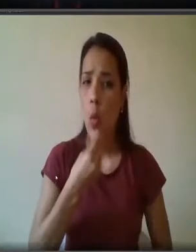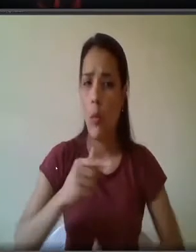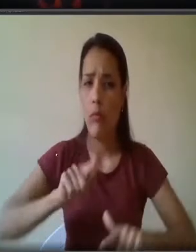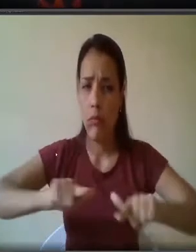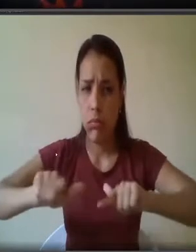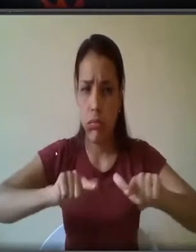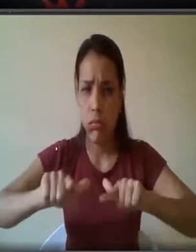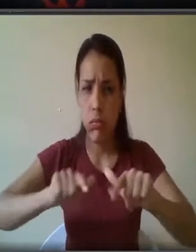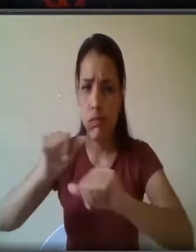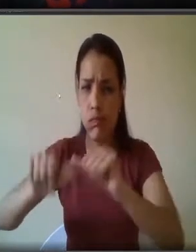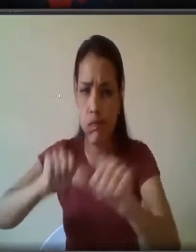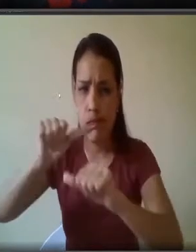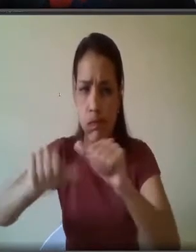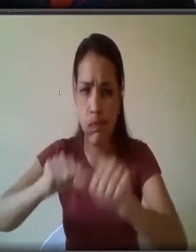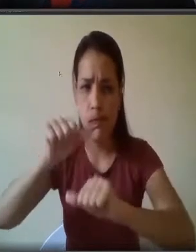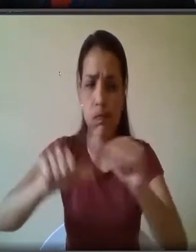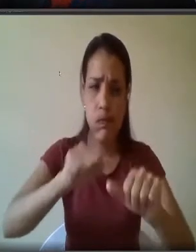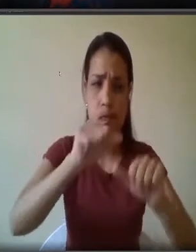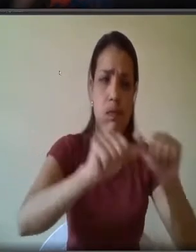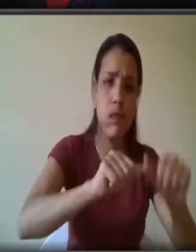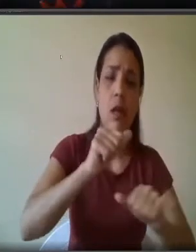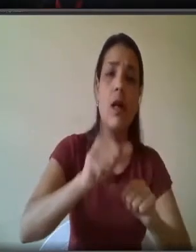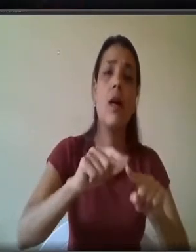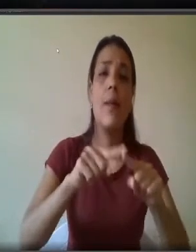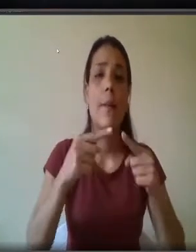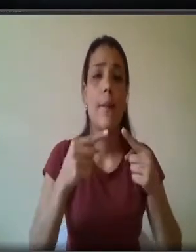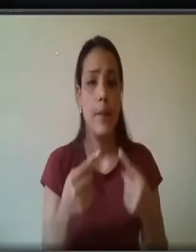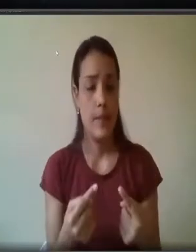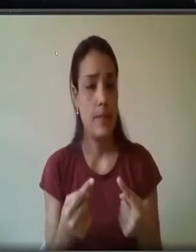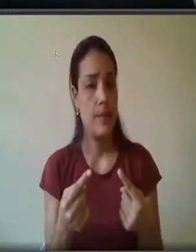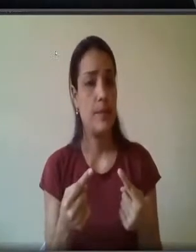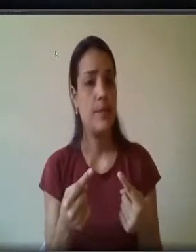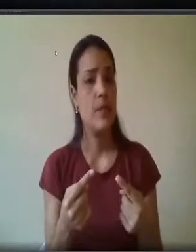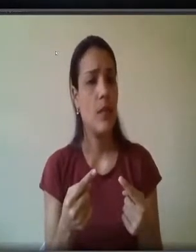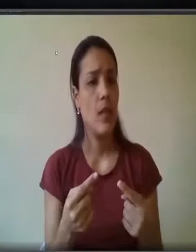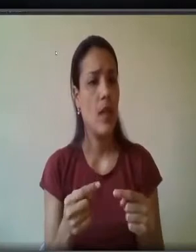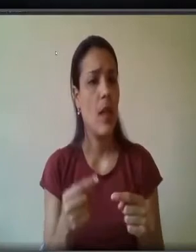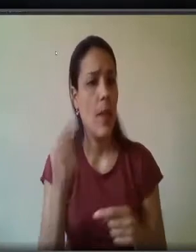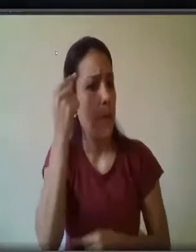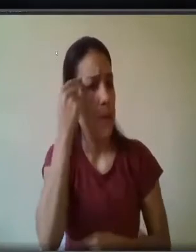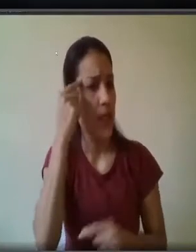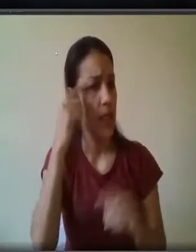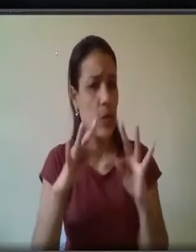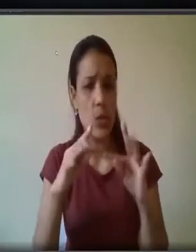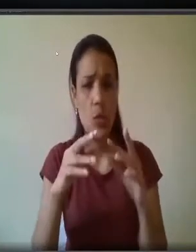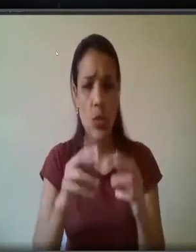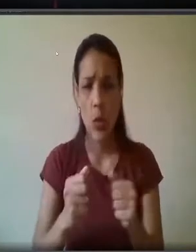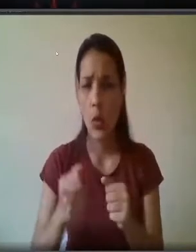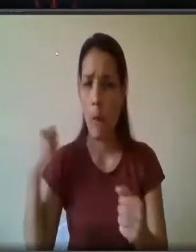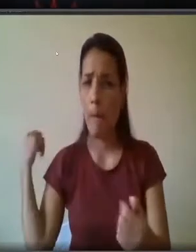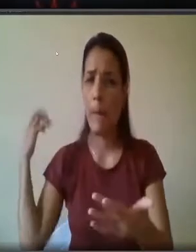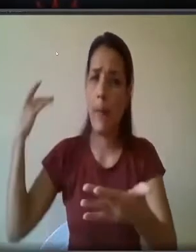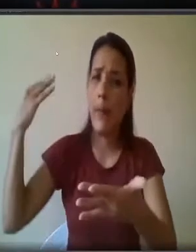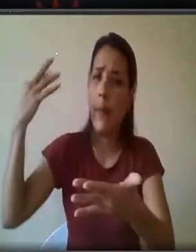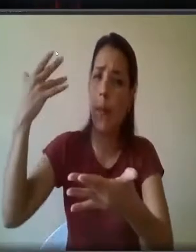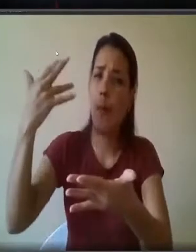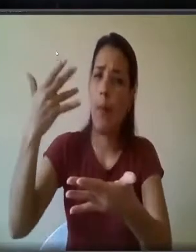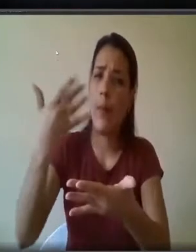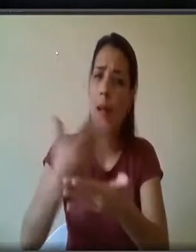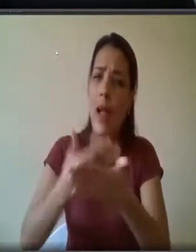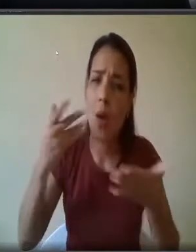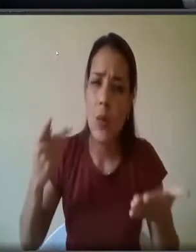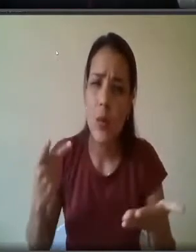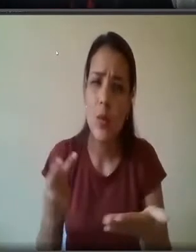o nosso tempo é muito pequeno em relação a tudo que já aconteceu. Se nós aparecemos aí há